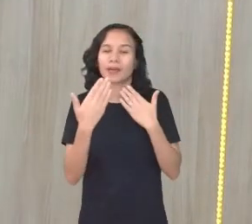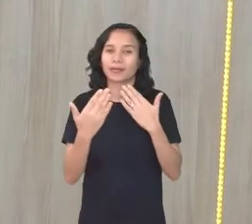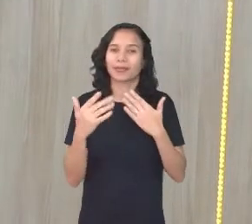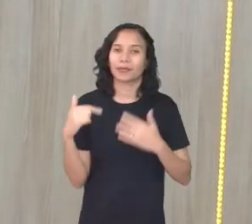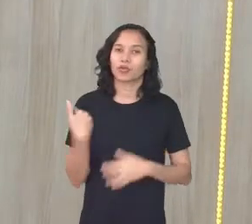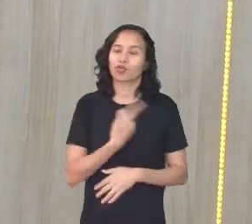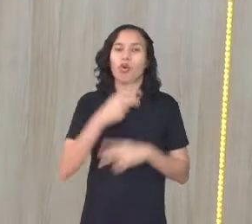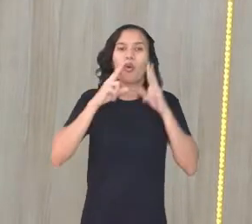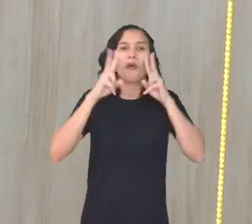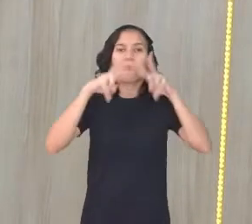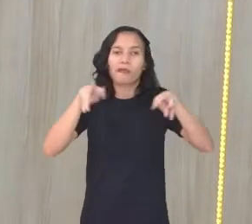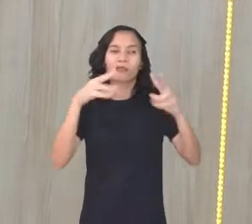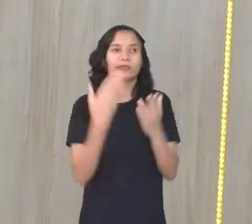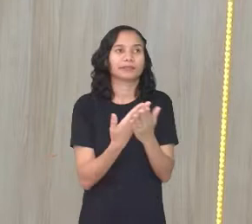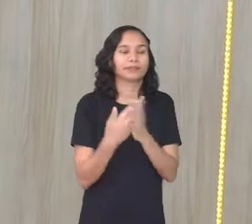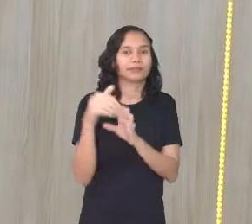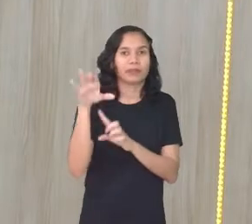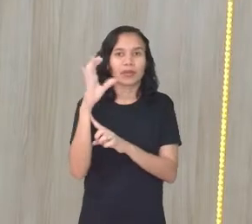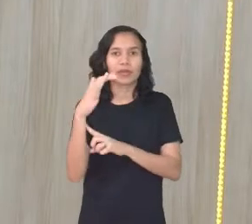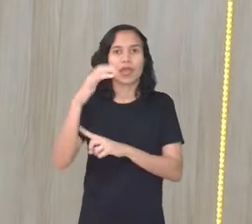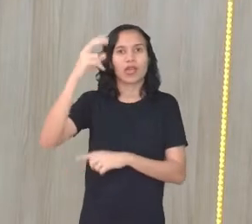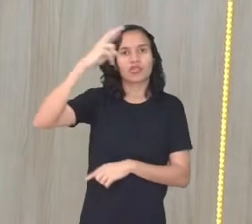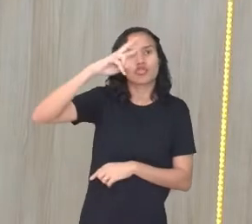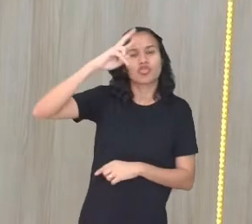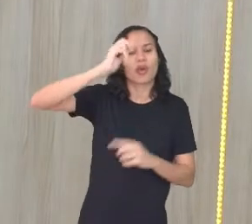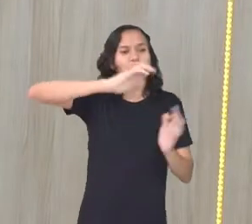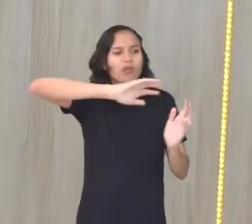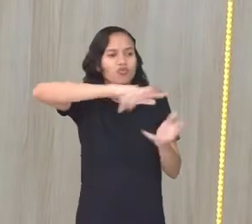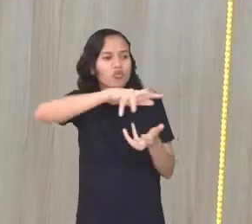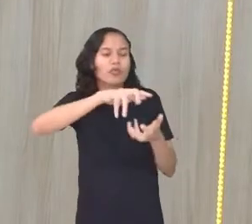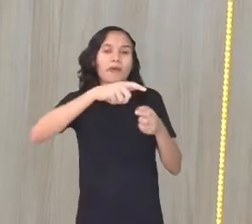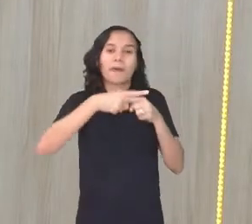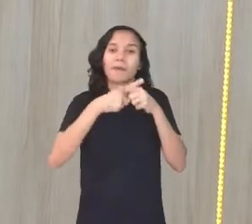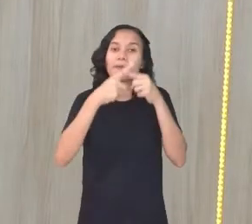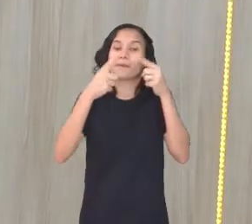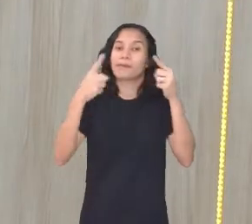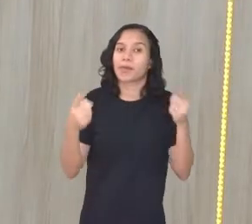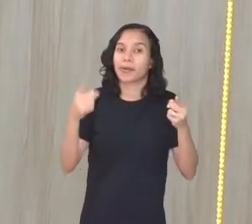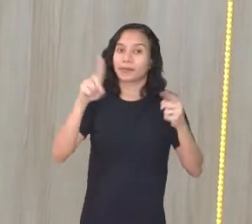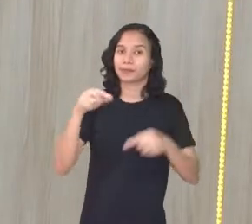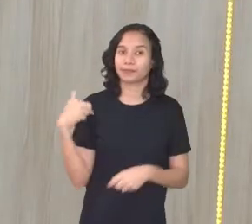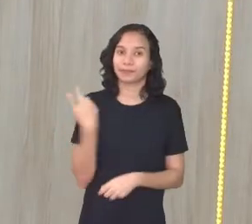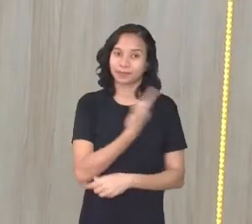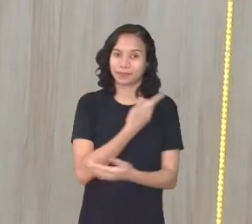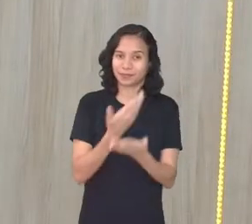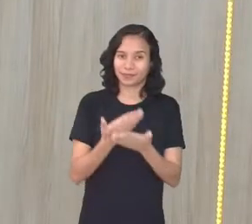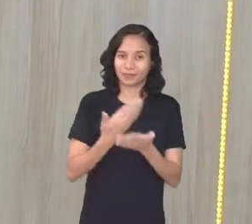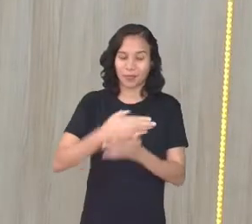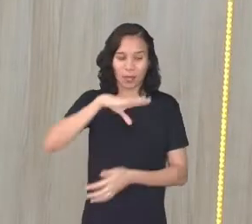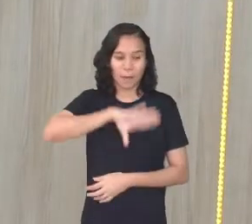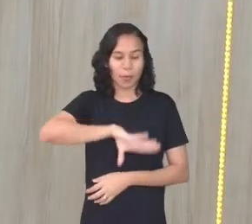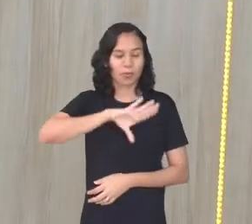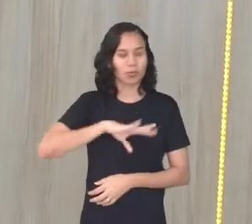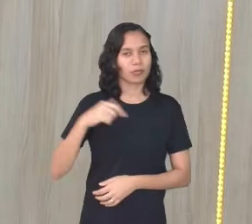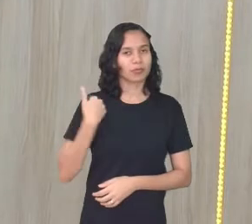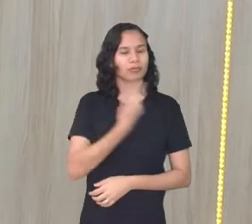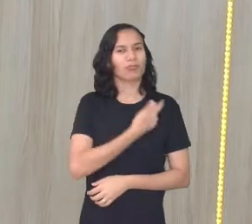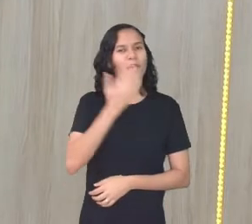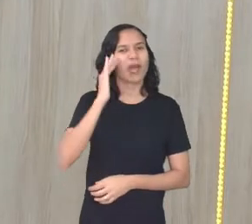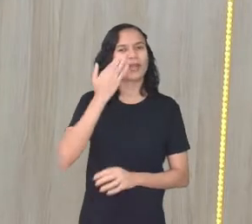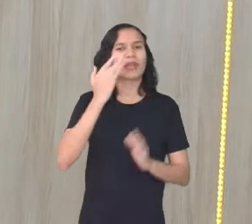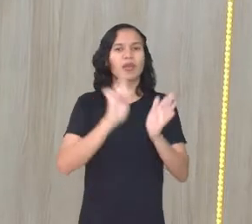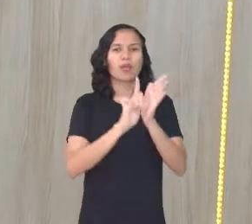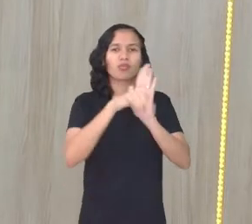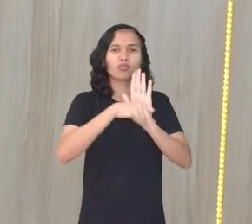viu debate na aula de ciências, na aula de história, na aula de geografia, mas é na aula de português que a gente vai compreender que o